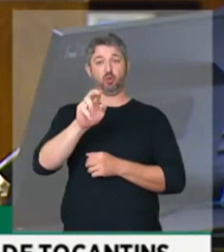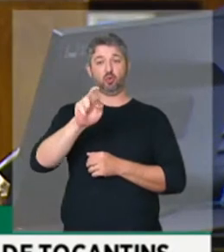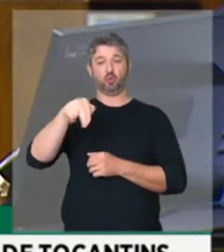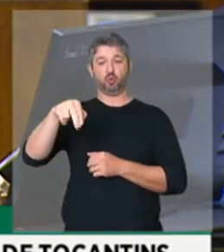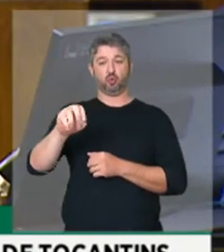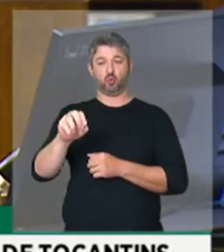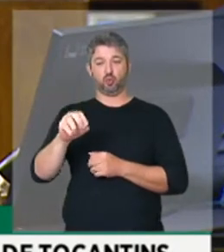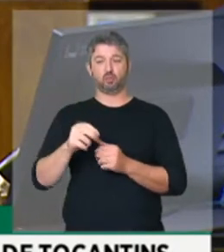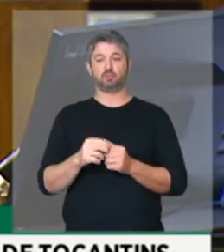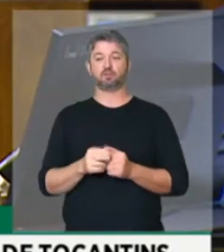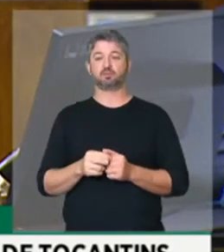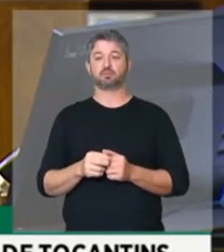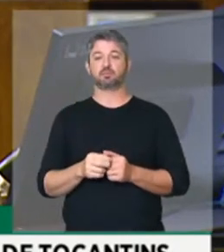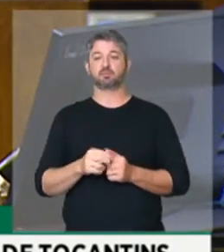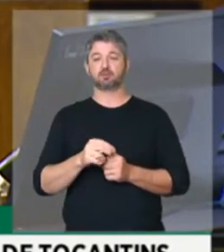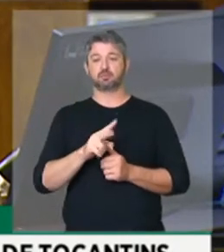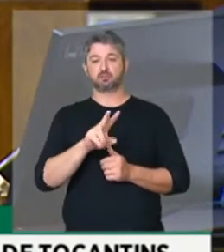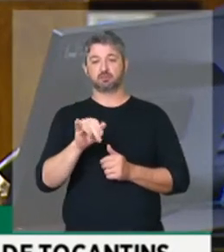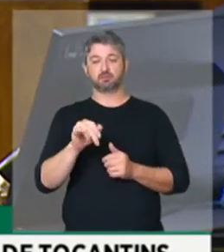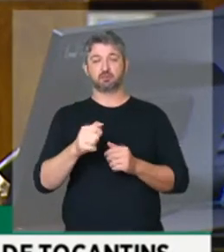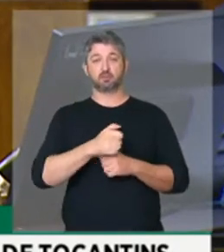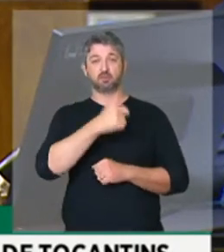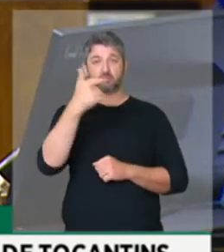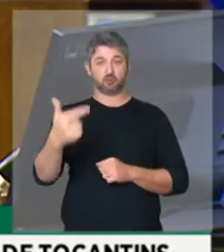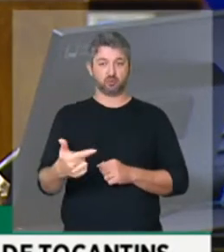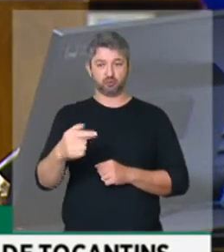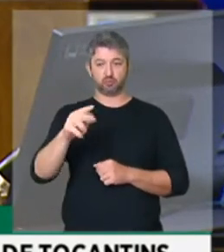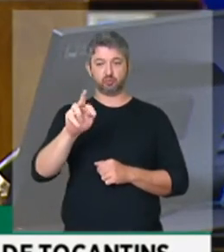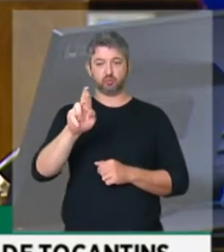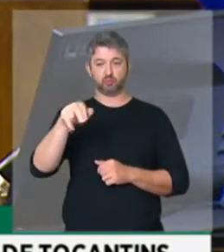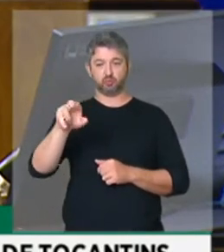A matéria vai ao segundo turno.